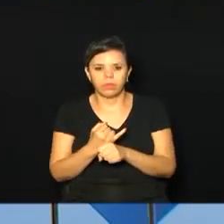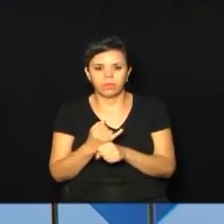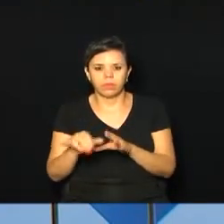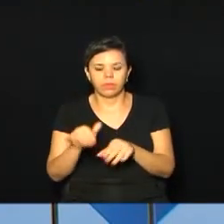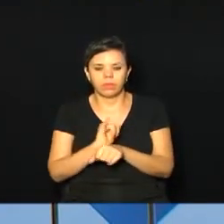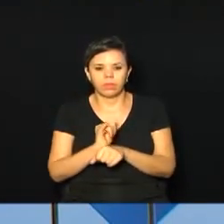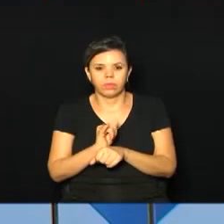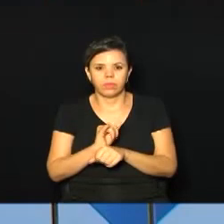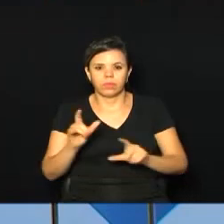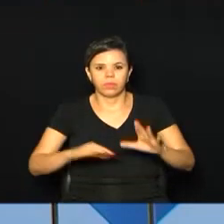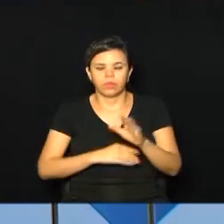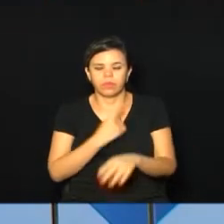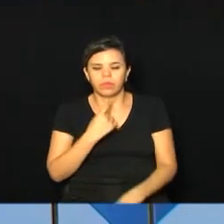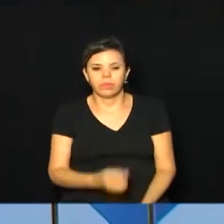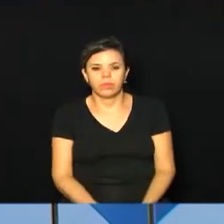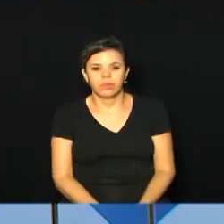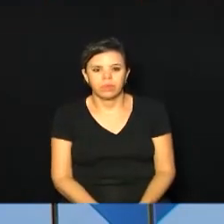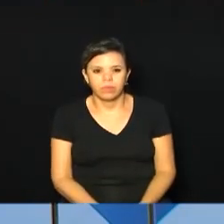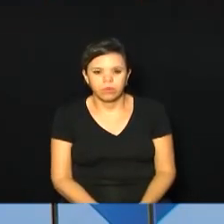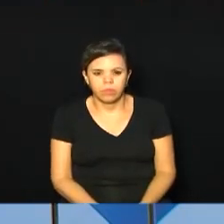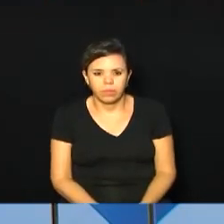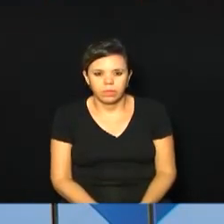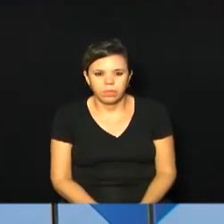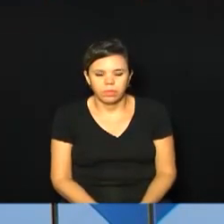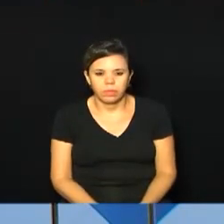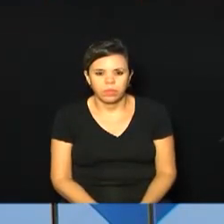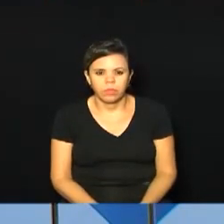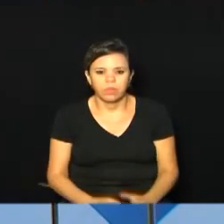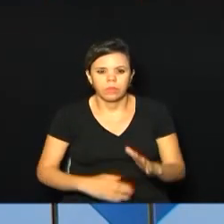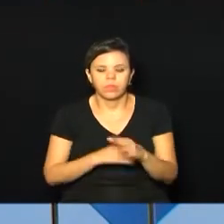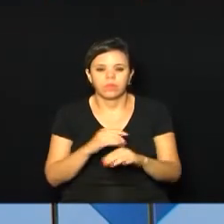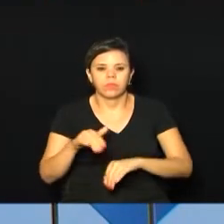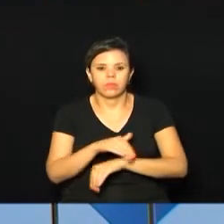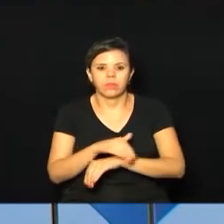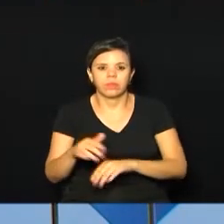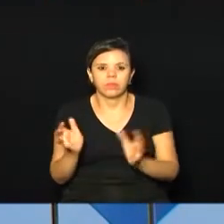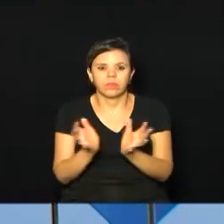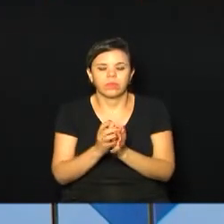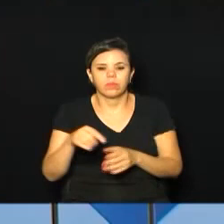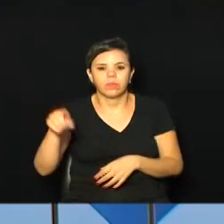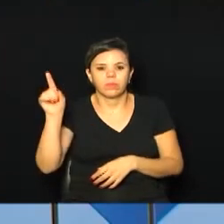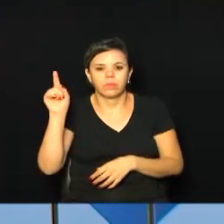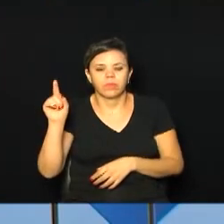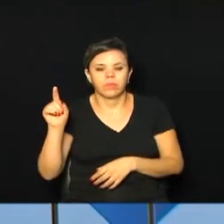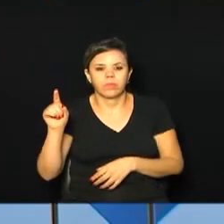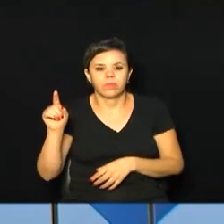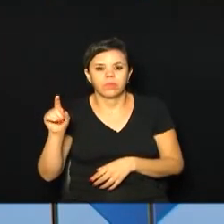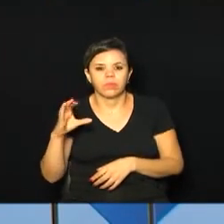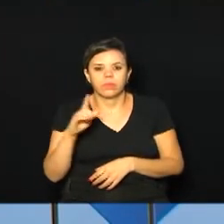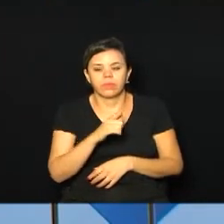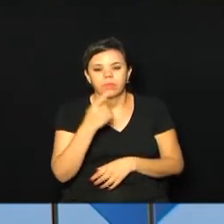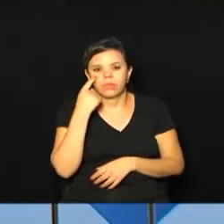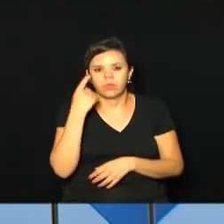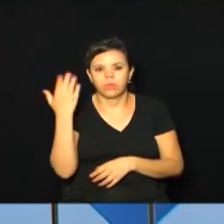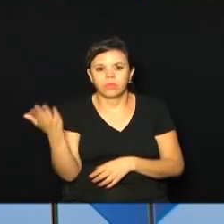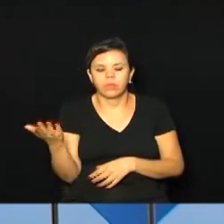no youtube.com/TV Câmara Campinas. Hora de Câmara nas ruas e a nossa equipe foi até o distrito do Campo